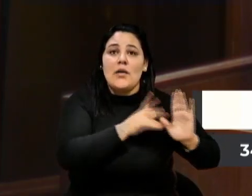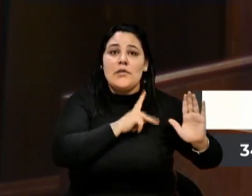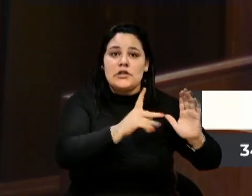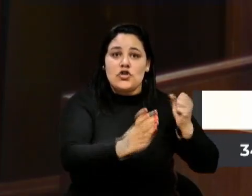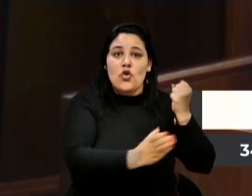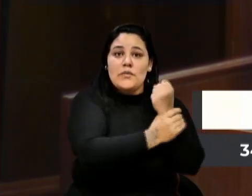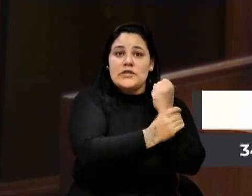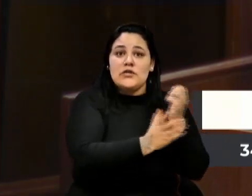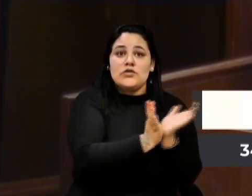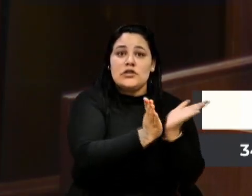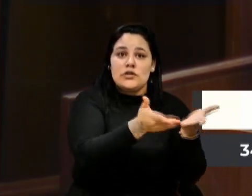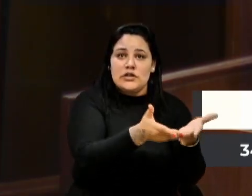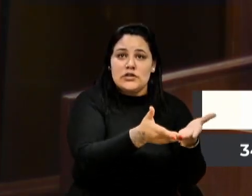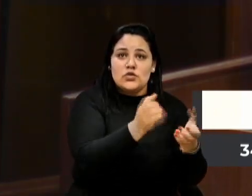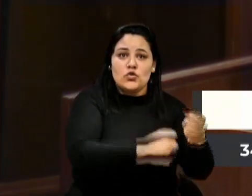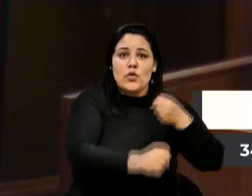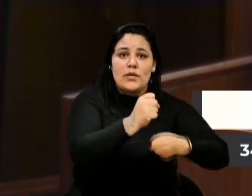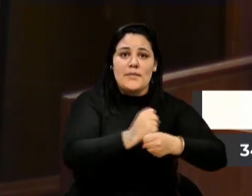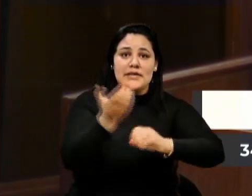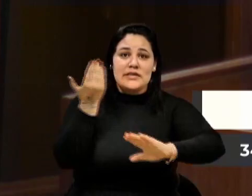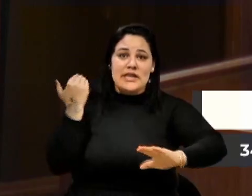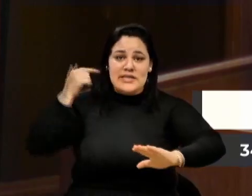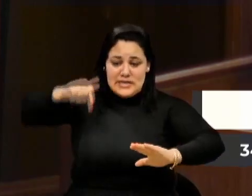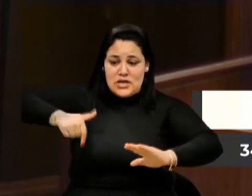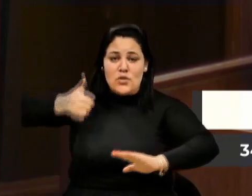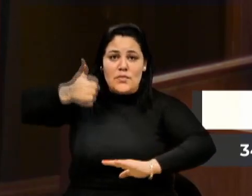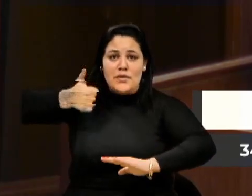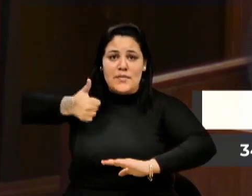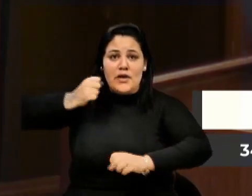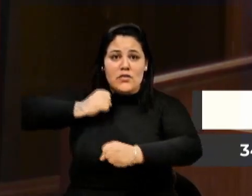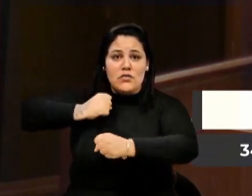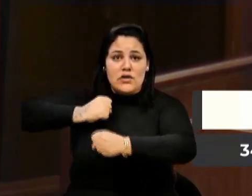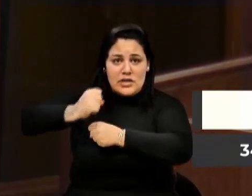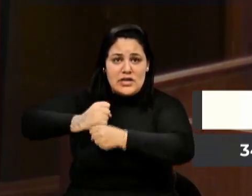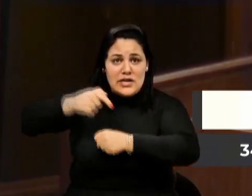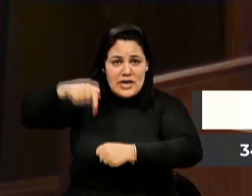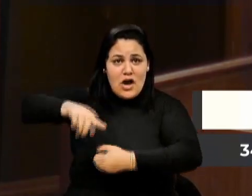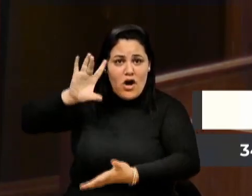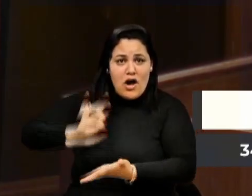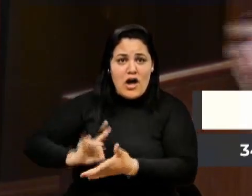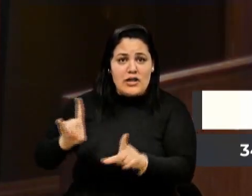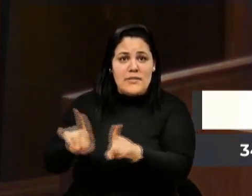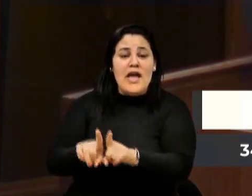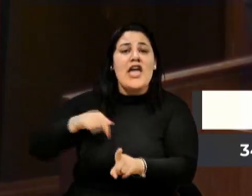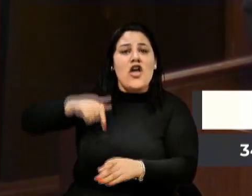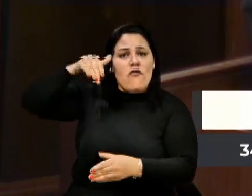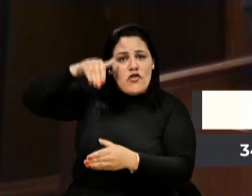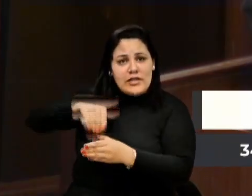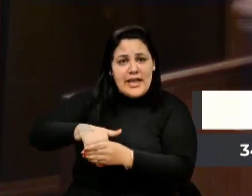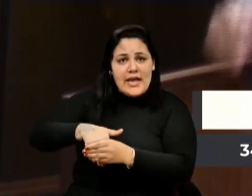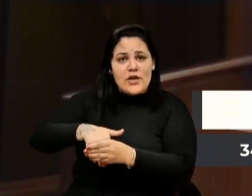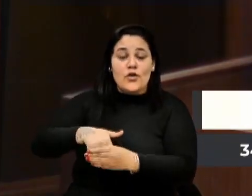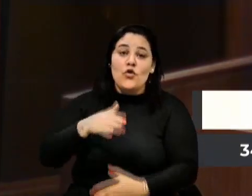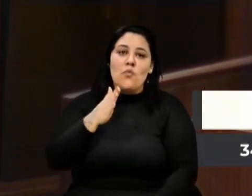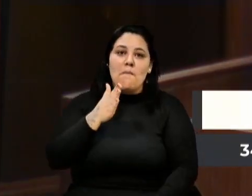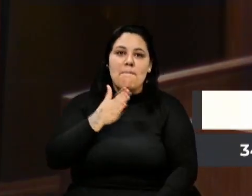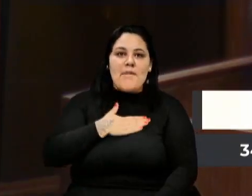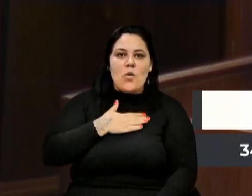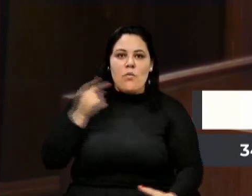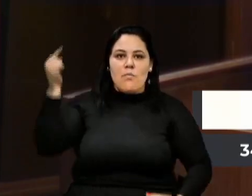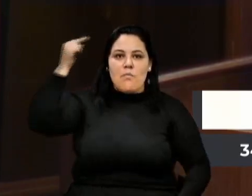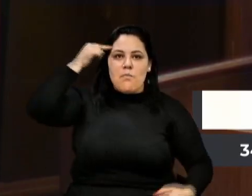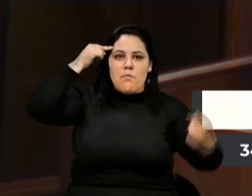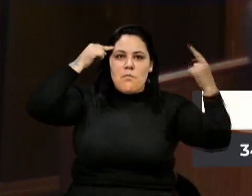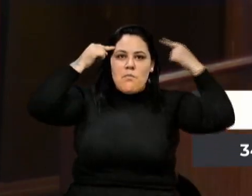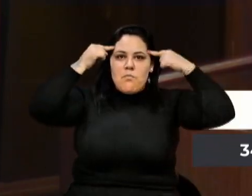do ano passado e desse, acho que do primeiro ano também, vereador Bortola, votei e o meu Tico e Teco e a minha coerência